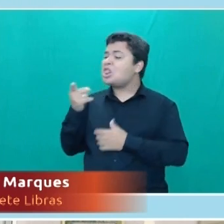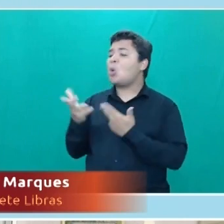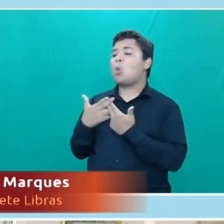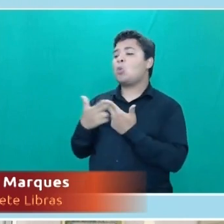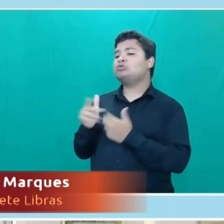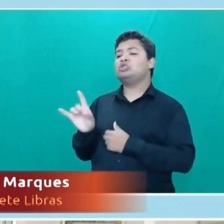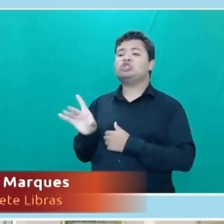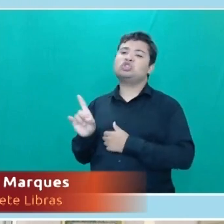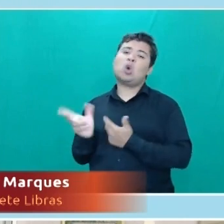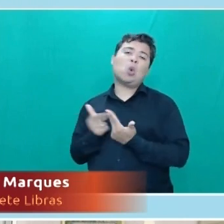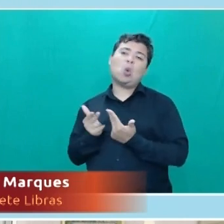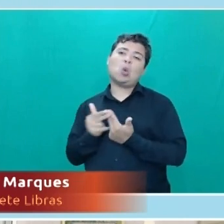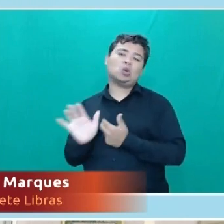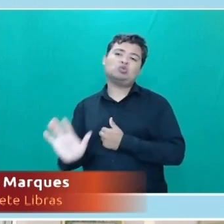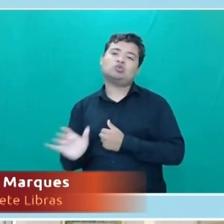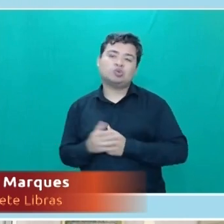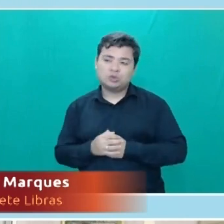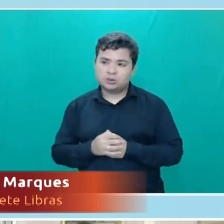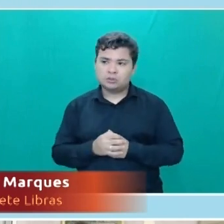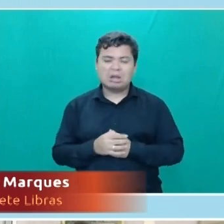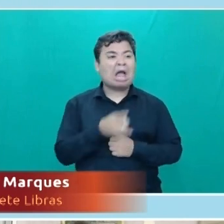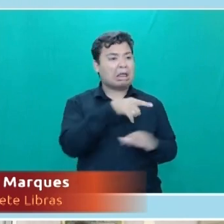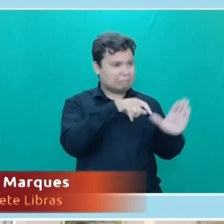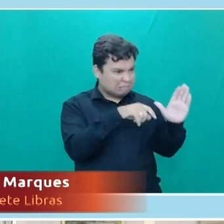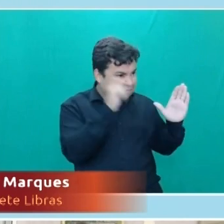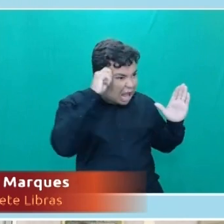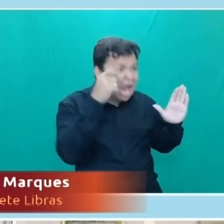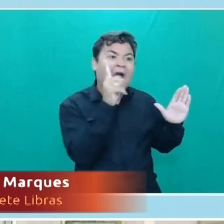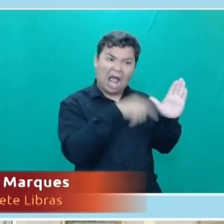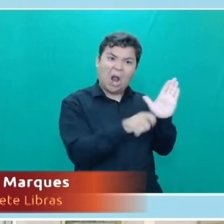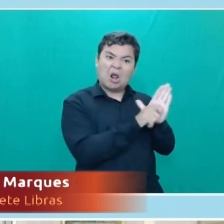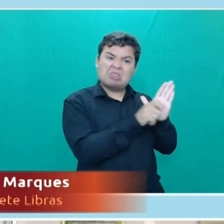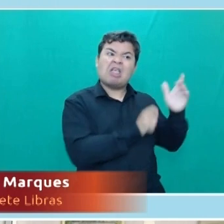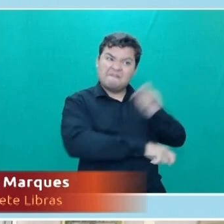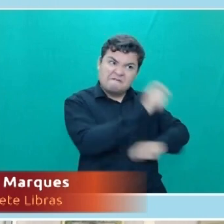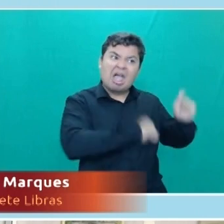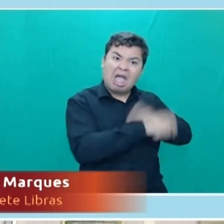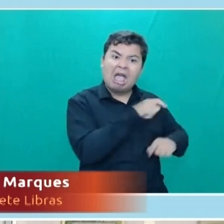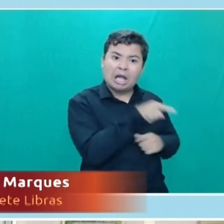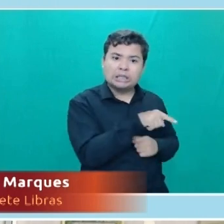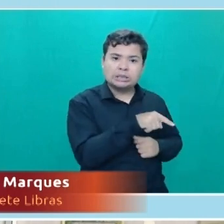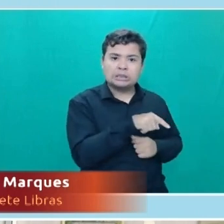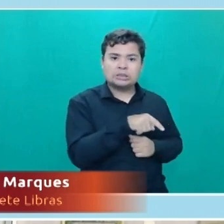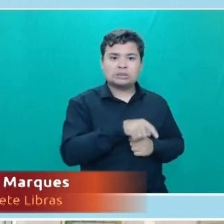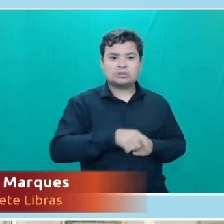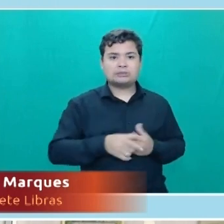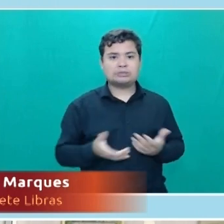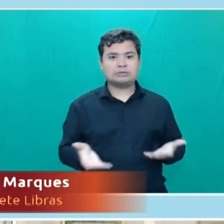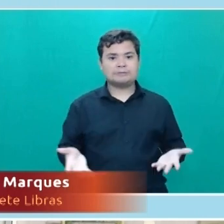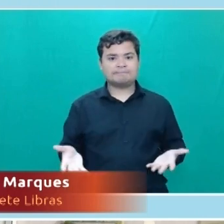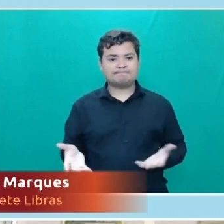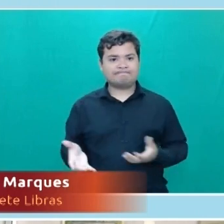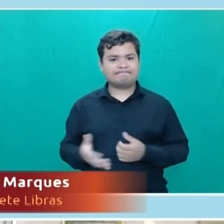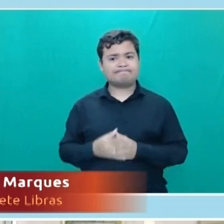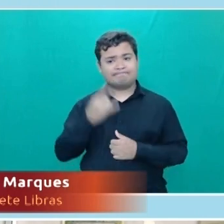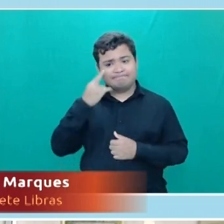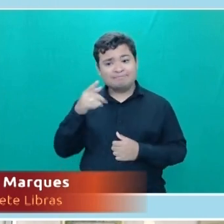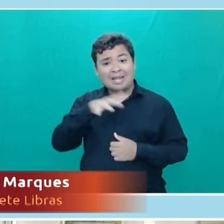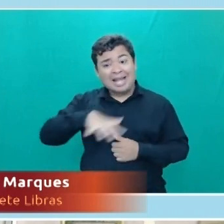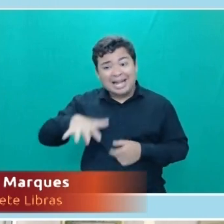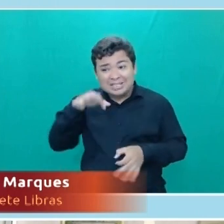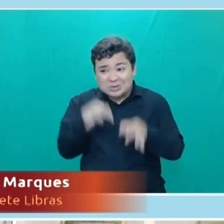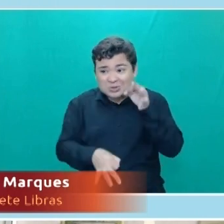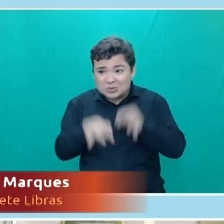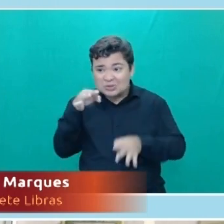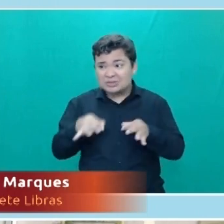Então, há uma diferenciação ainda muito grande no